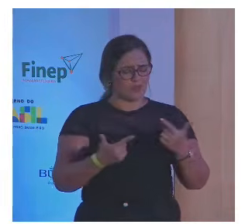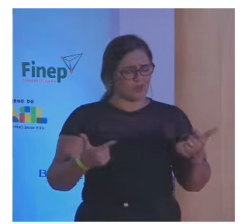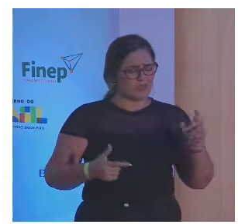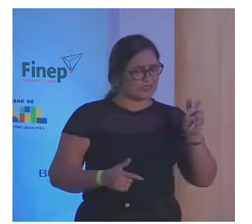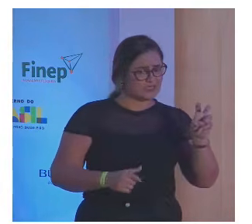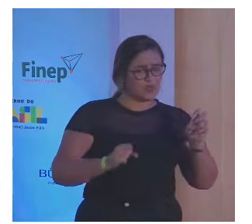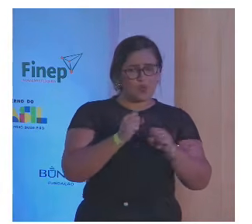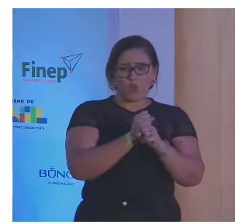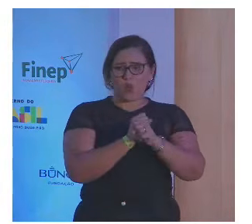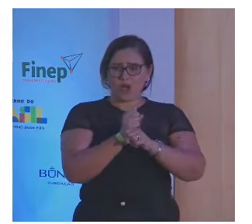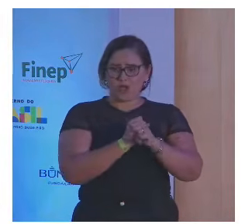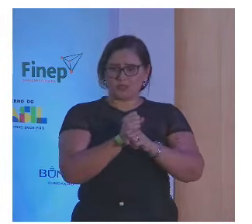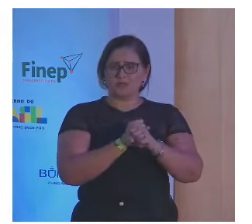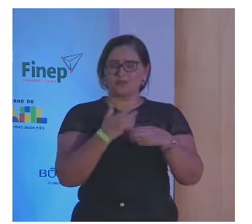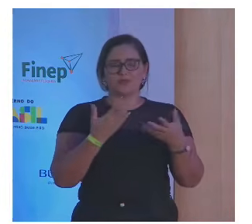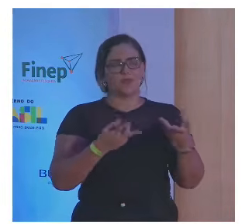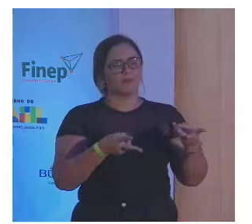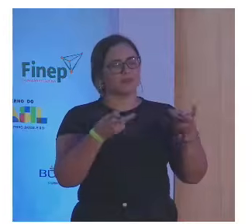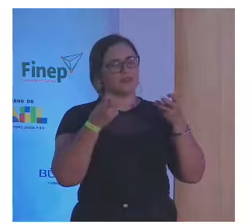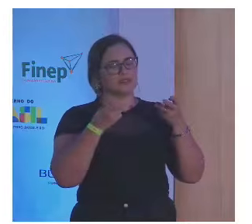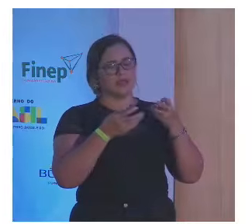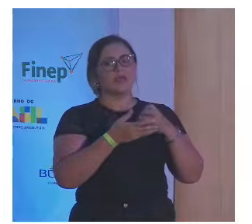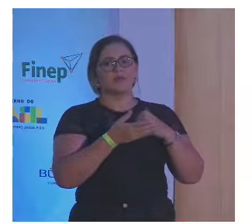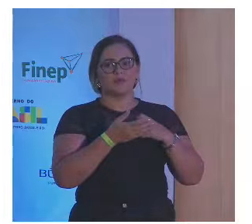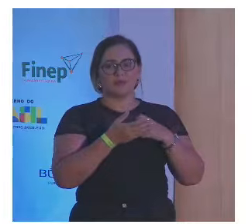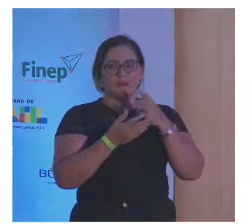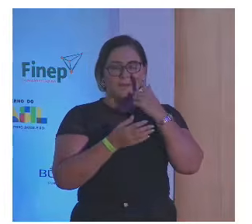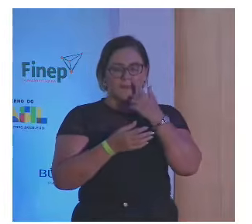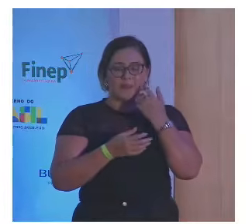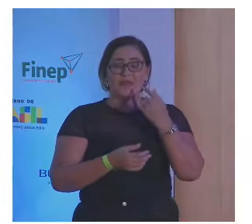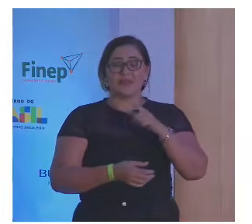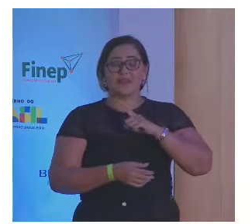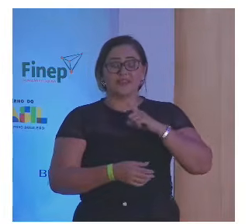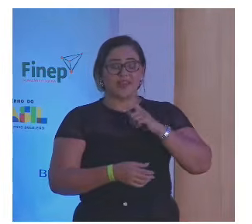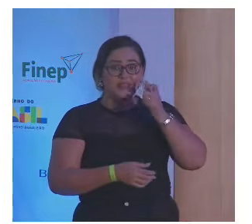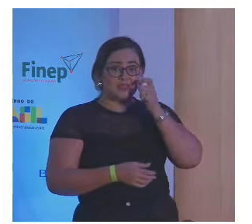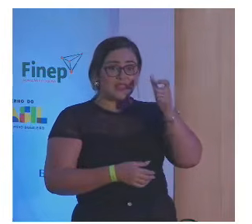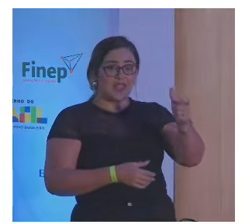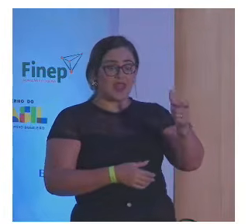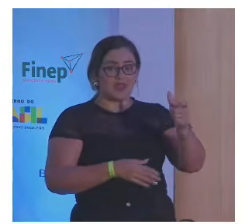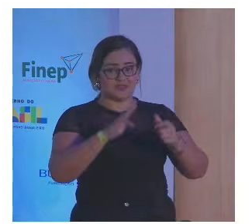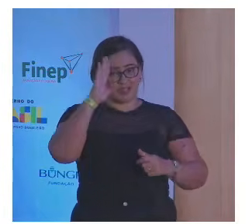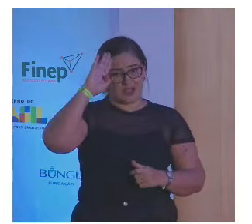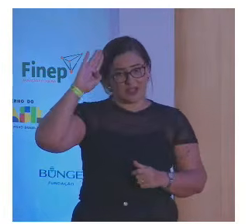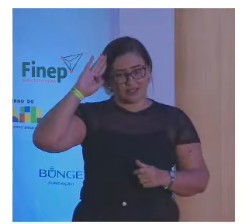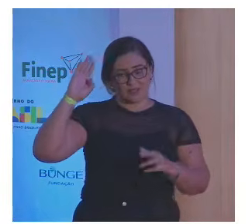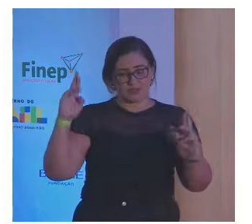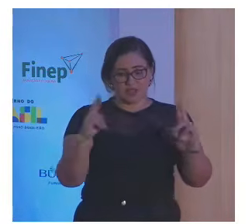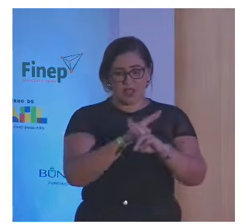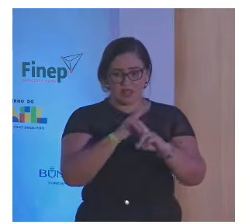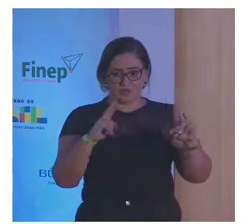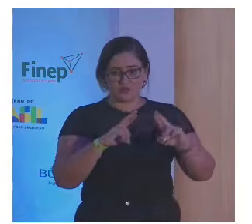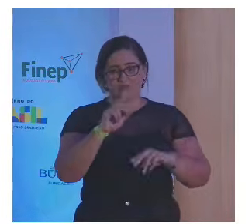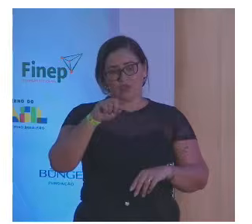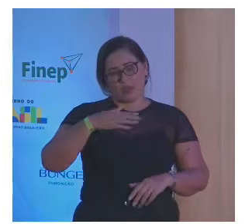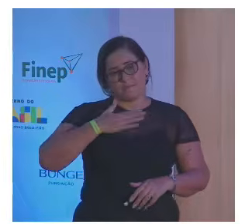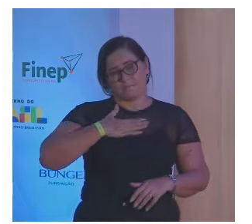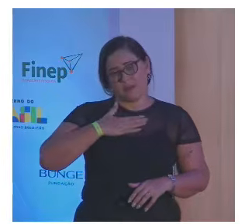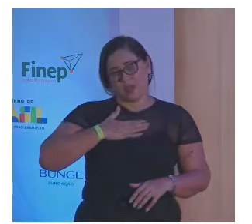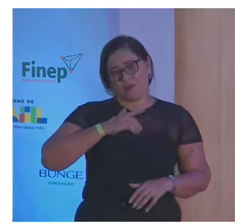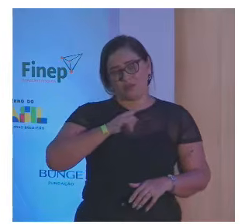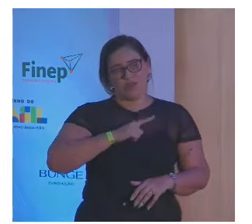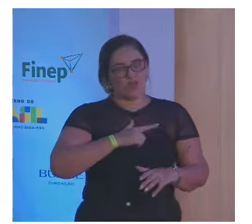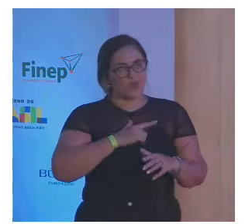anos. Então, você começa a ver que tem também um aumento de interesse acadêmico sobre essas relações, que é o meu caso. Eu tenho